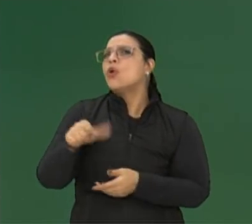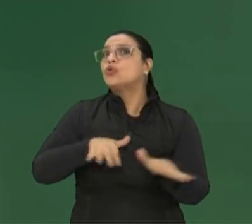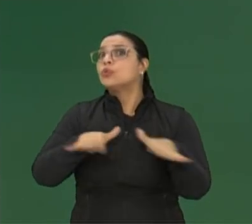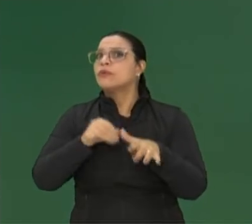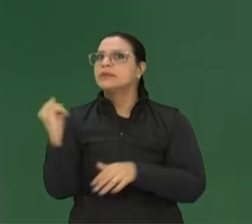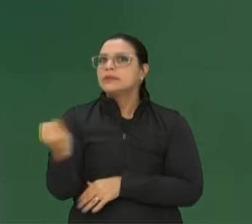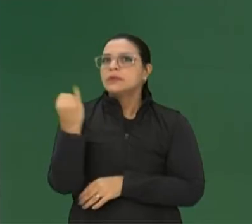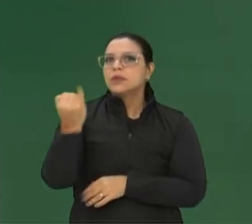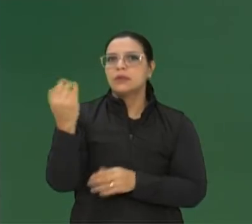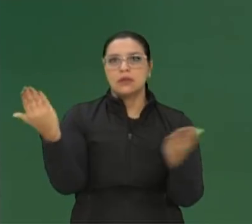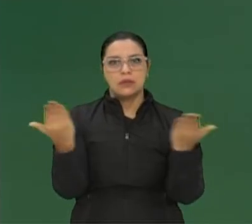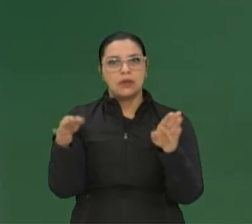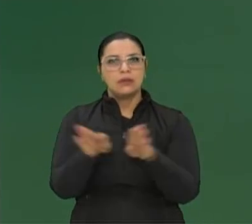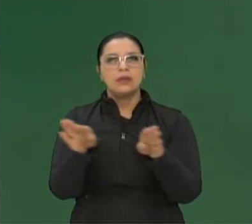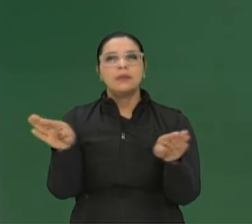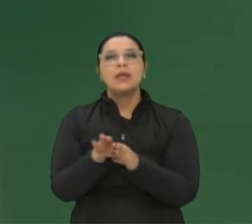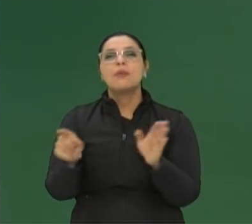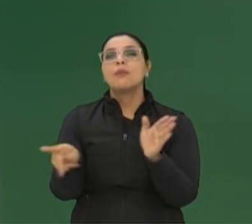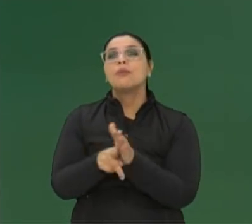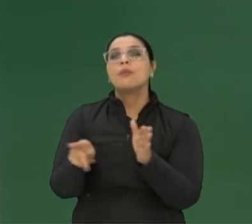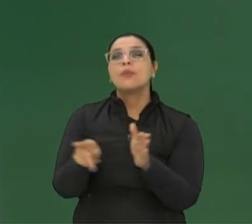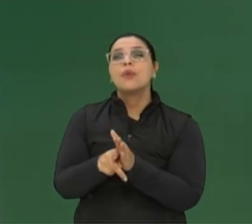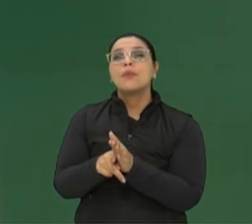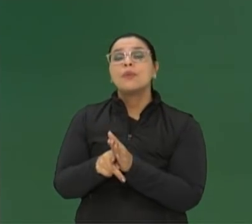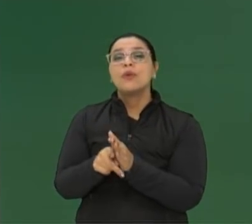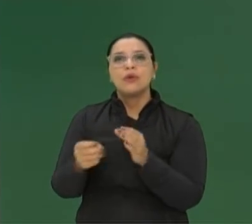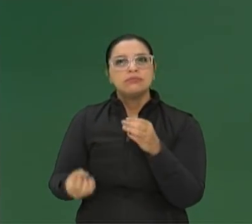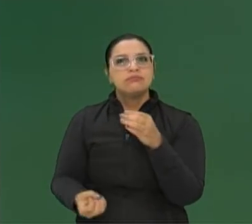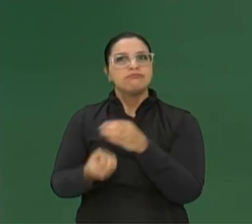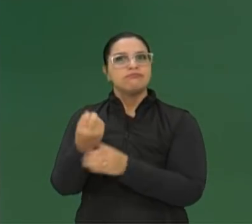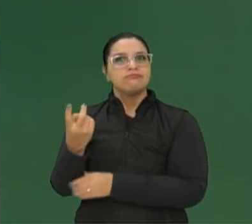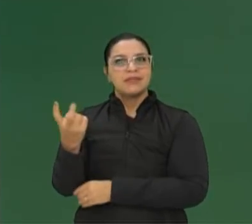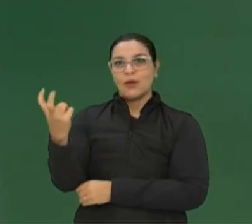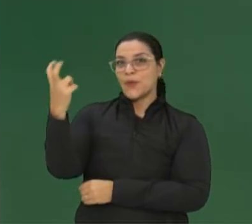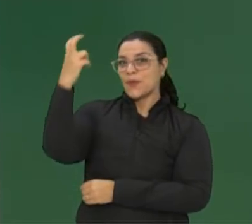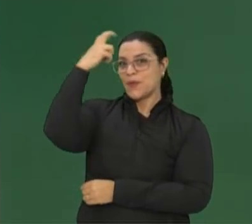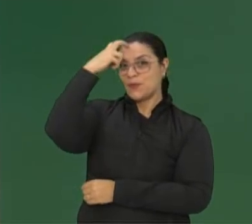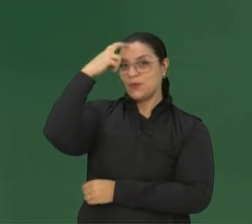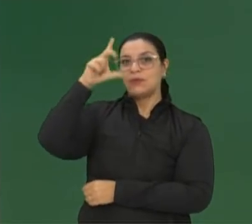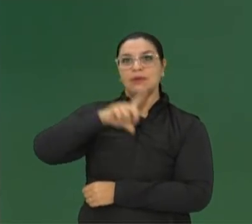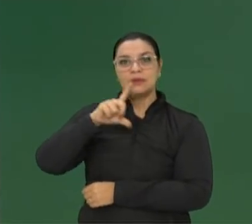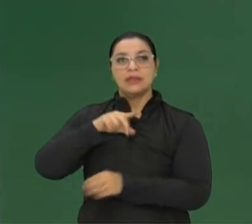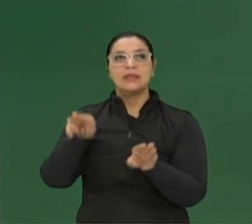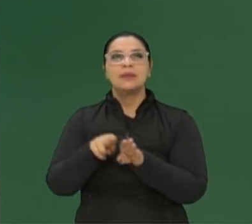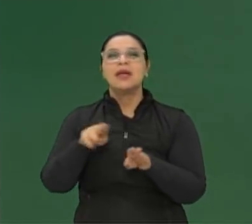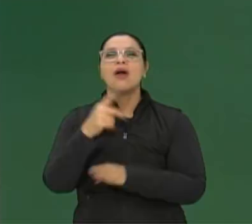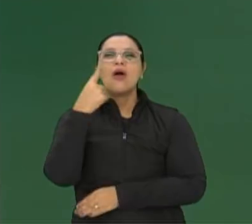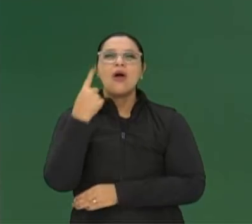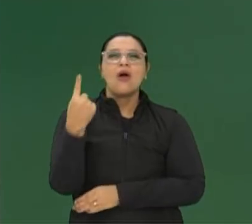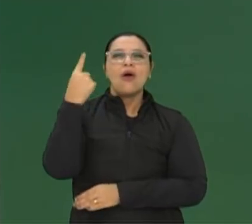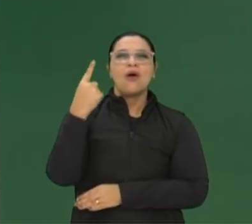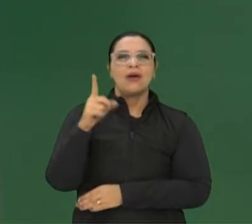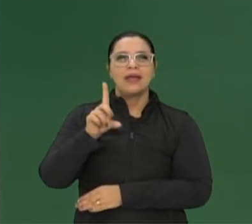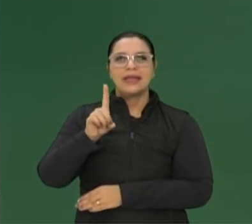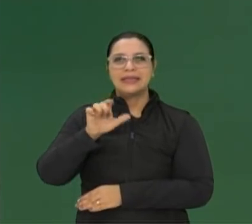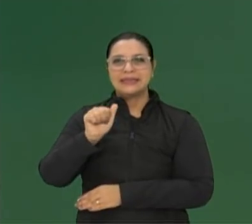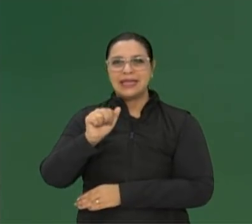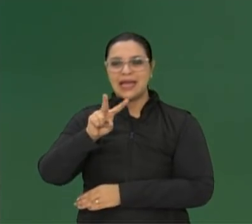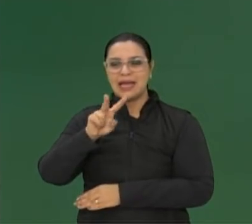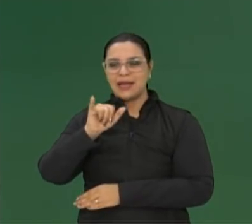movimento importantíssimo aqui, o renascimento cultural, tá? Aqui nós temos o Leonardo da Vinci, né, com a obra dele, o